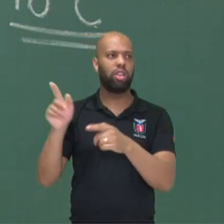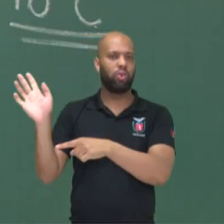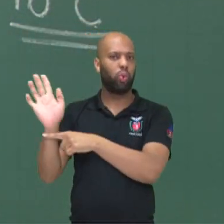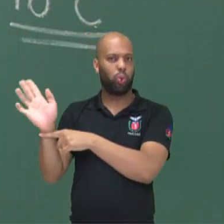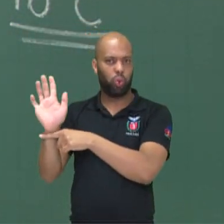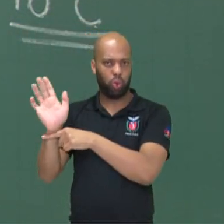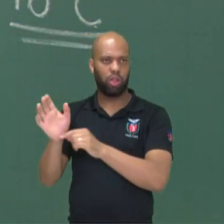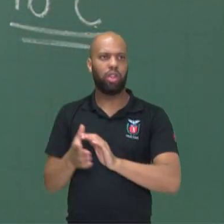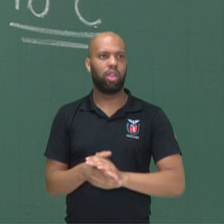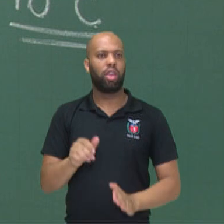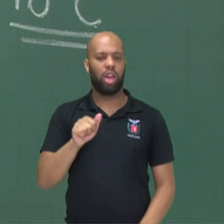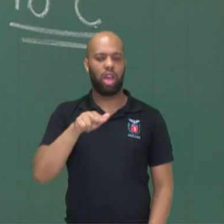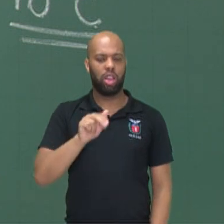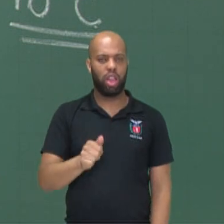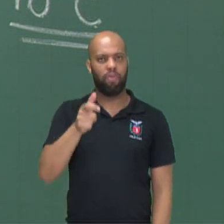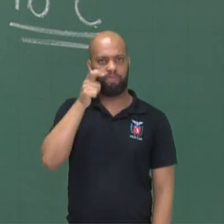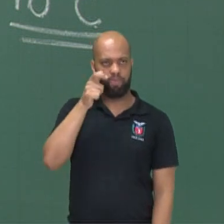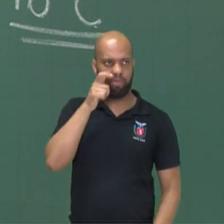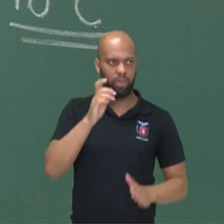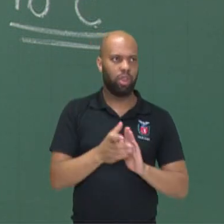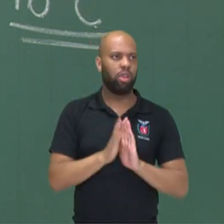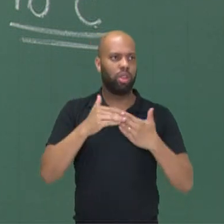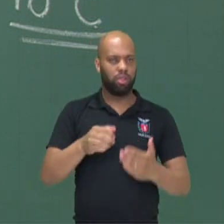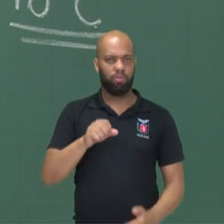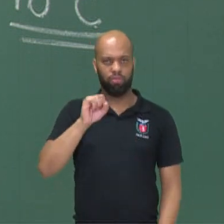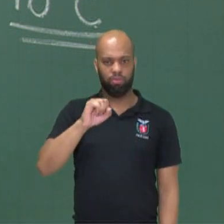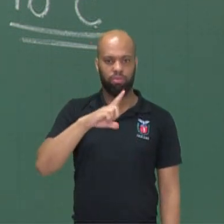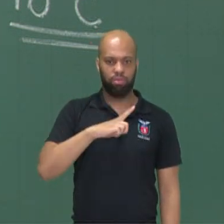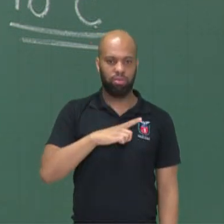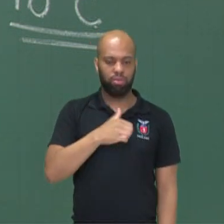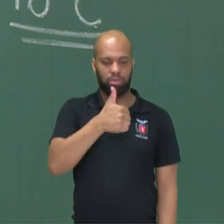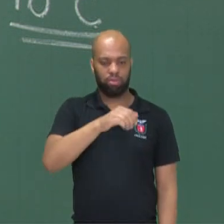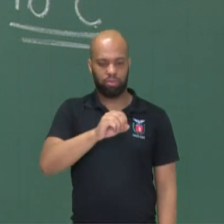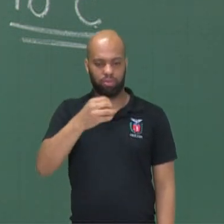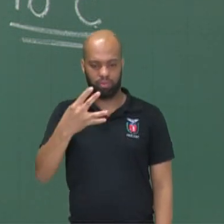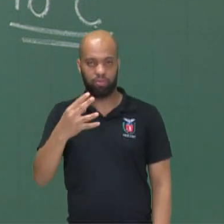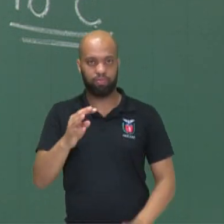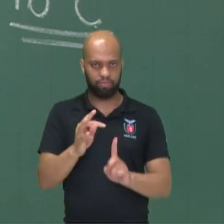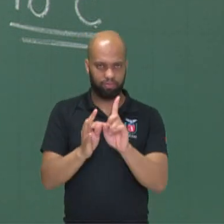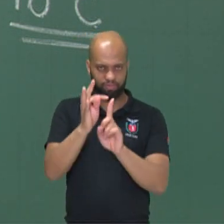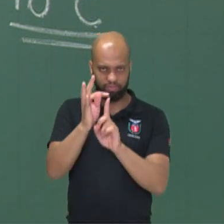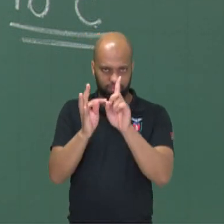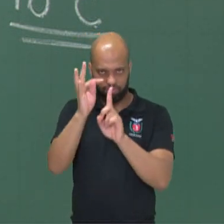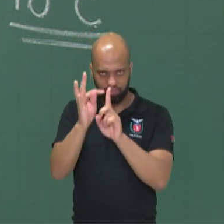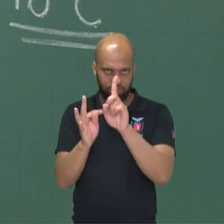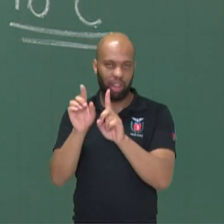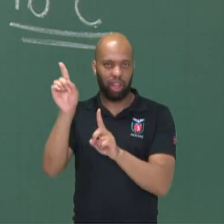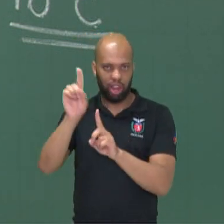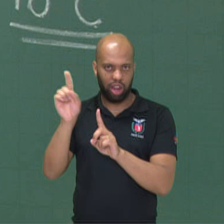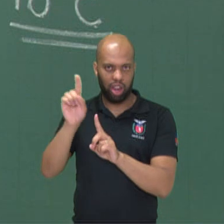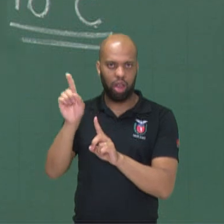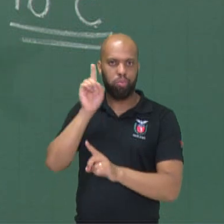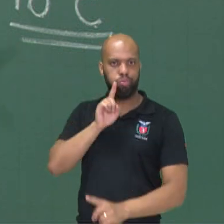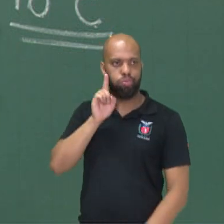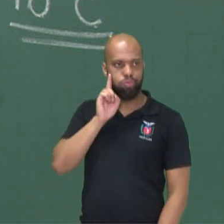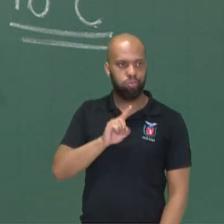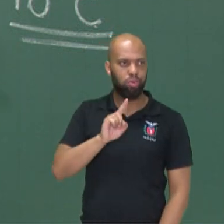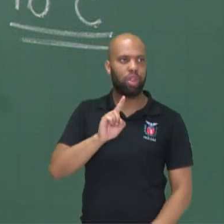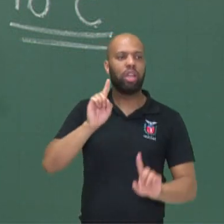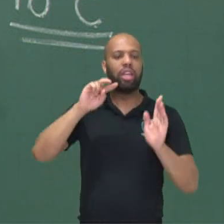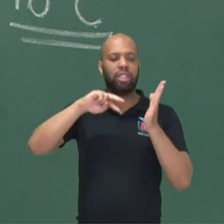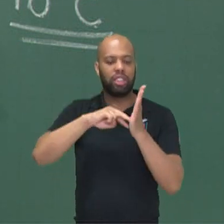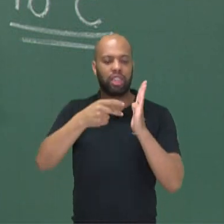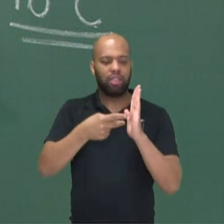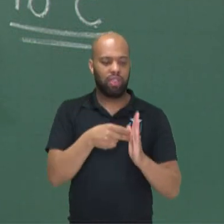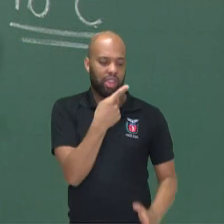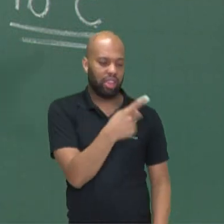nessa cena que a Ana viu no cinema. Então, quando aparece os 104 graus no termômetro, 104 graus Fahrenheit, ele está fazendo